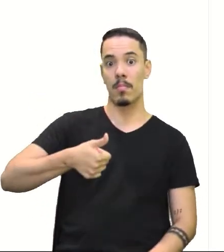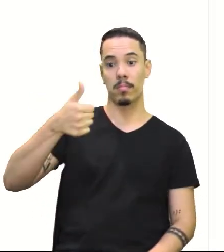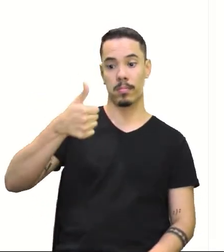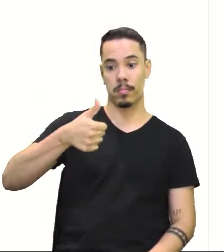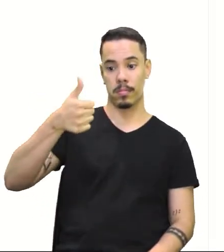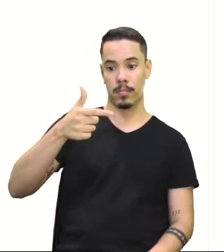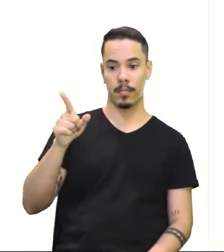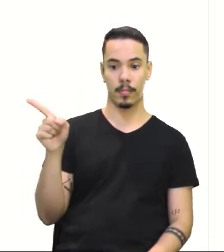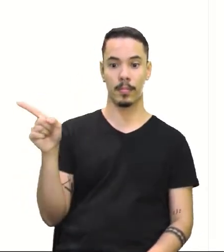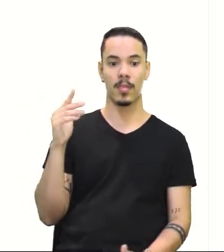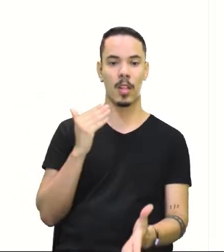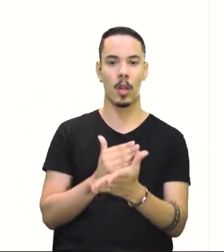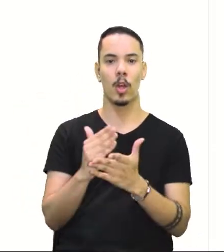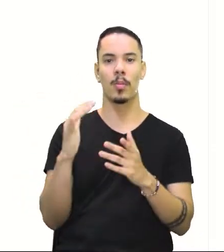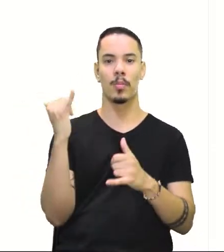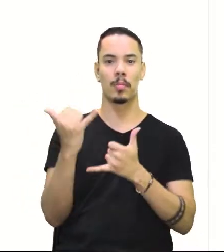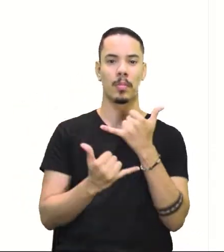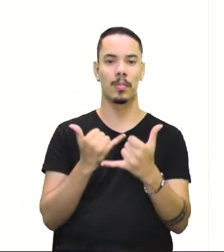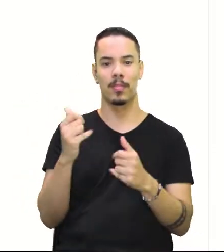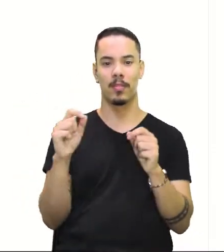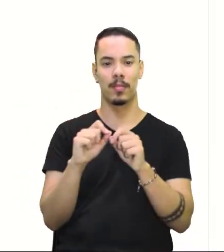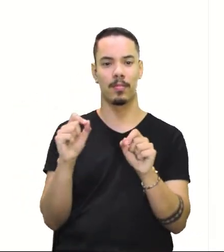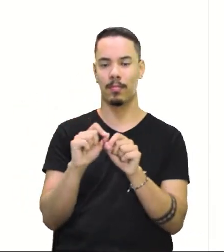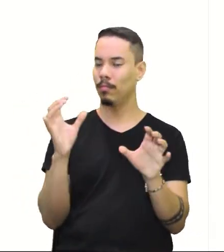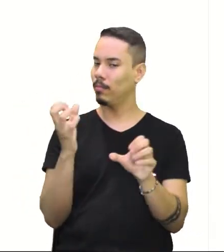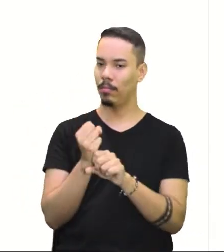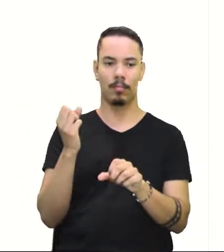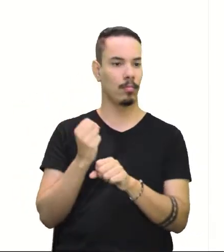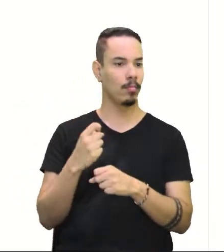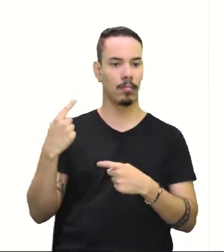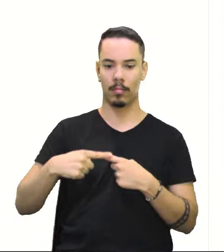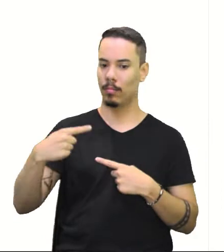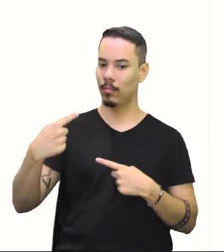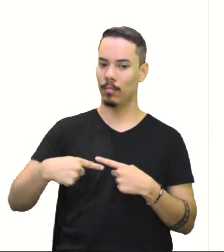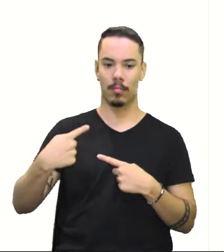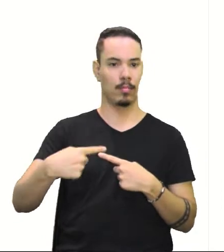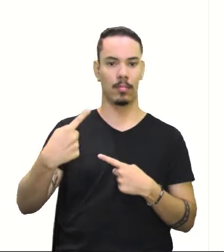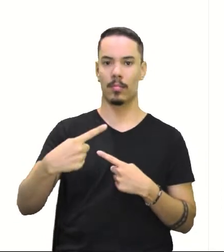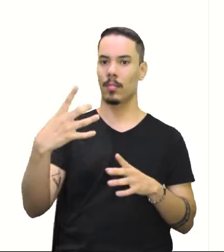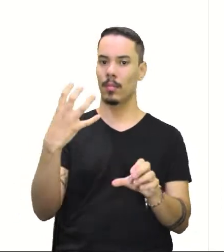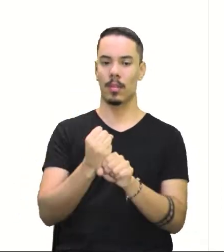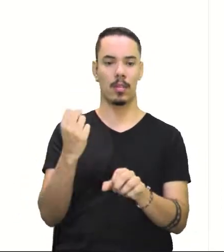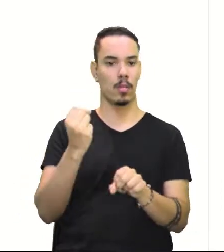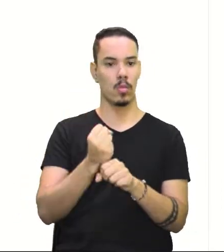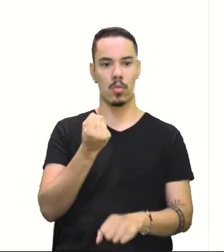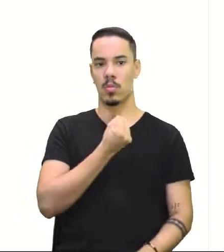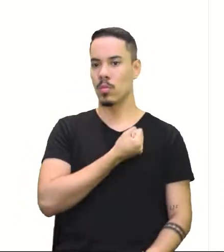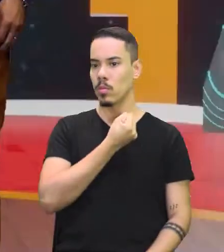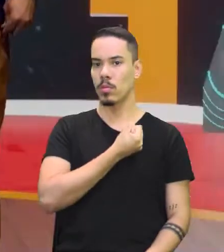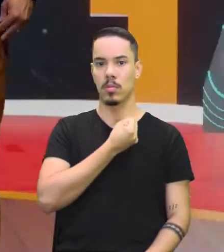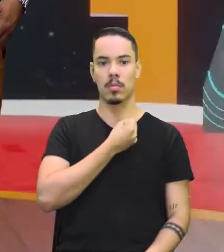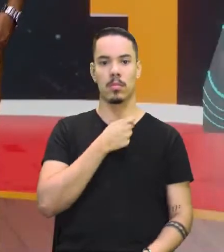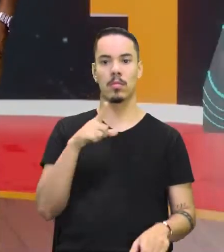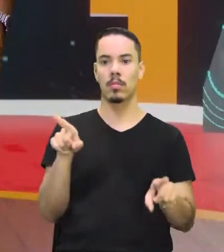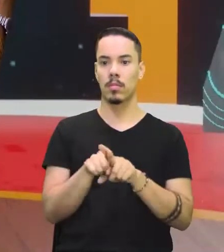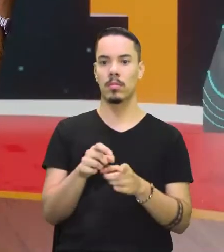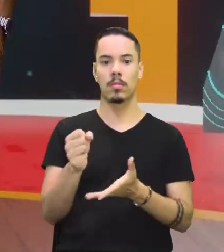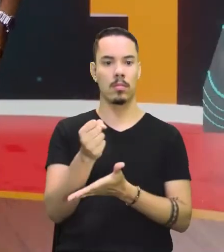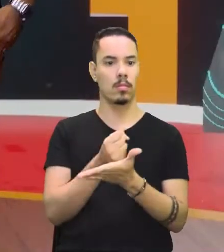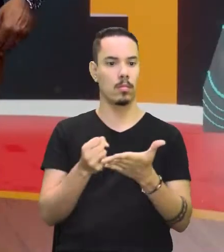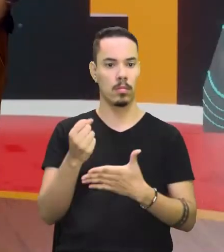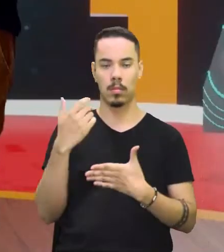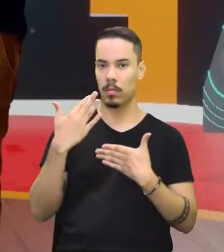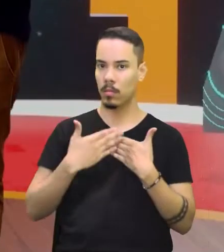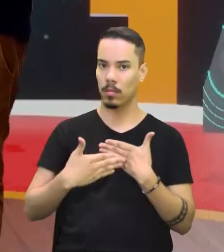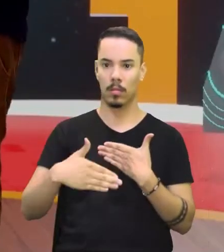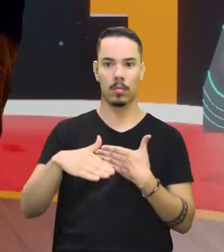uma brincadeirinha de fazer conta. Aí daqui pra frente são cálculos numéricos e cálculos básicos, tá? Daqui pra